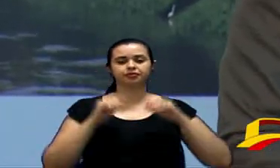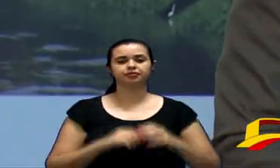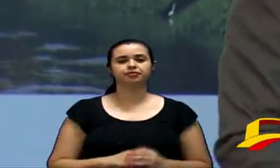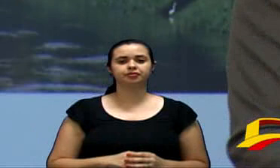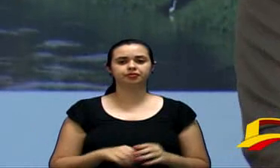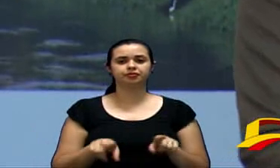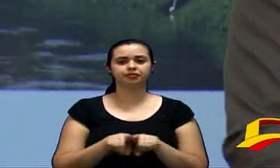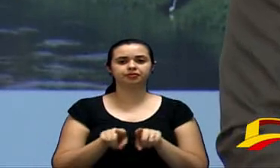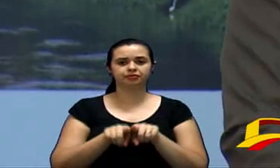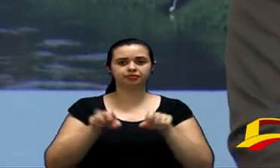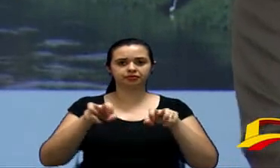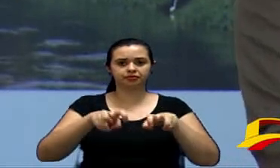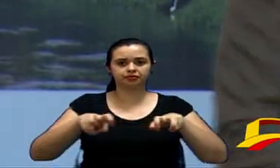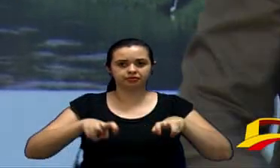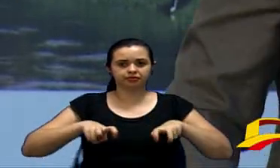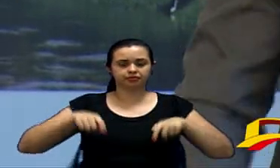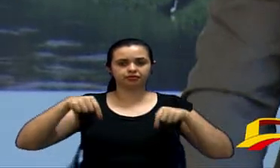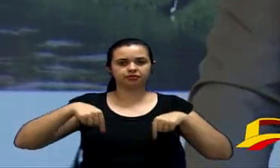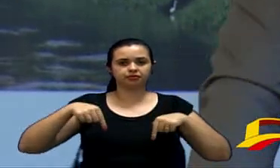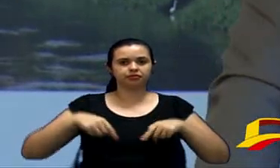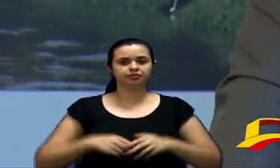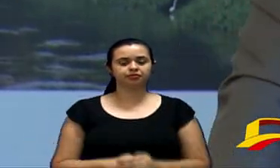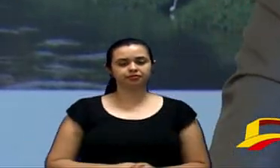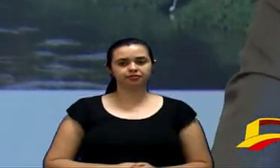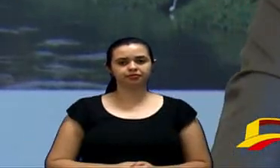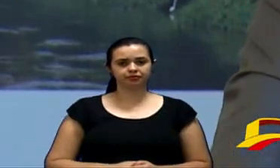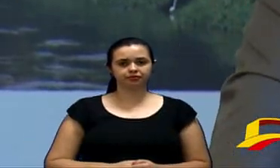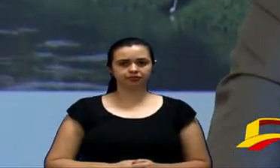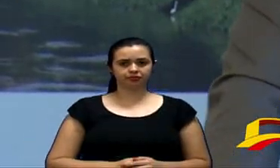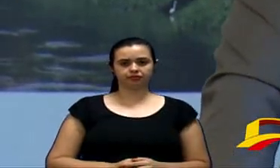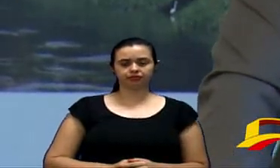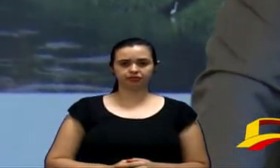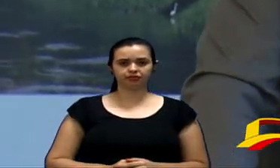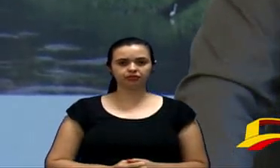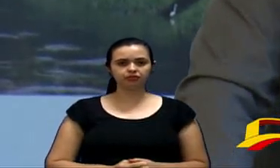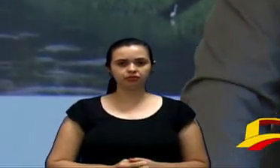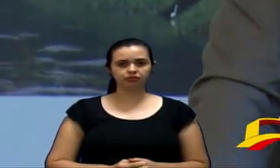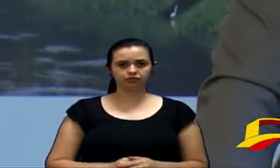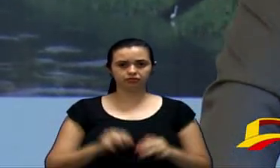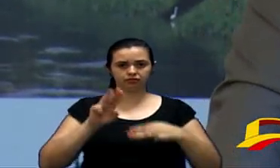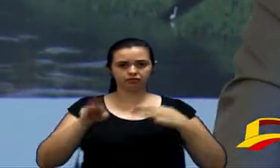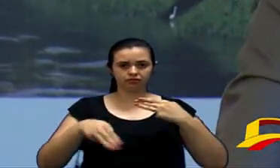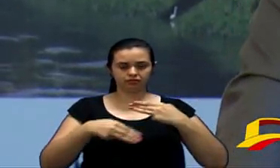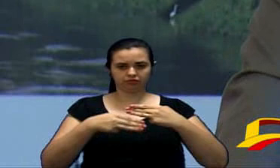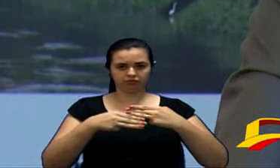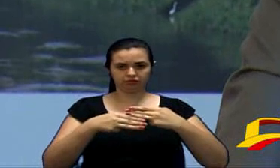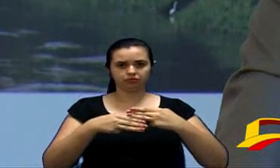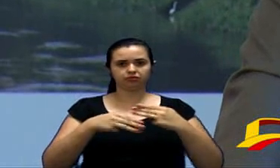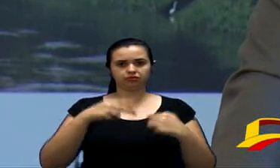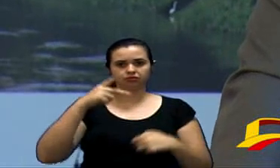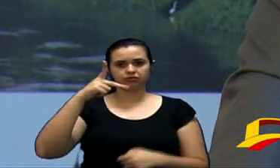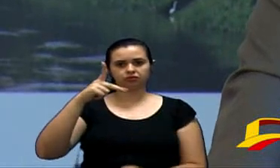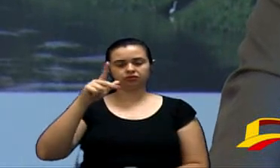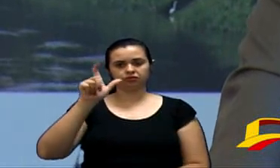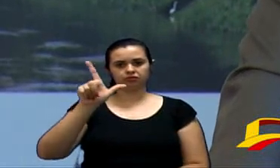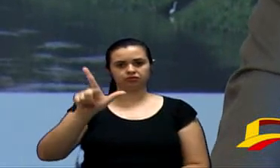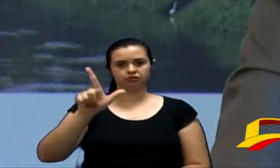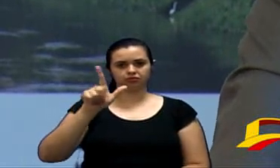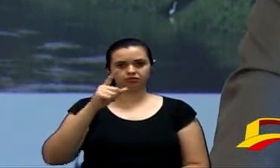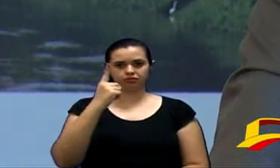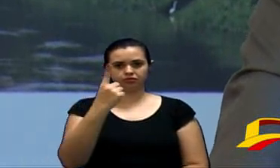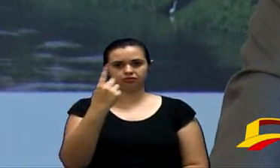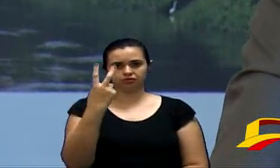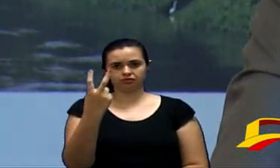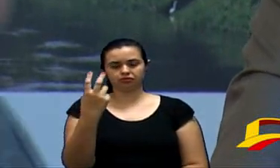aqui no plenário. A emenda número 1 é muito simples, do PL 129, que, no caso, que